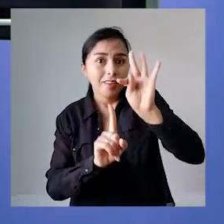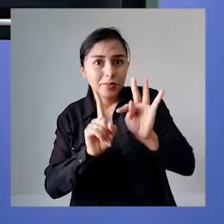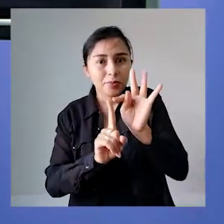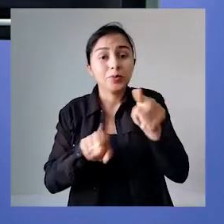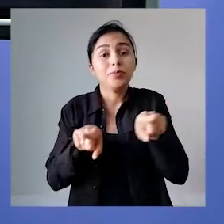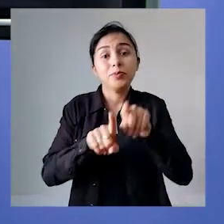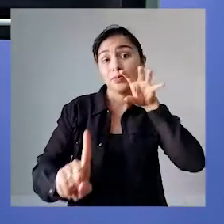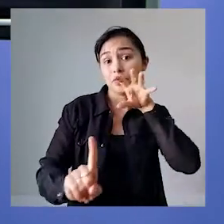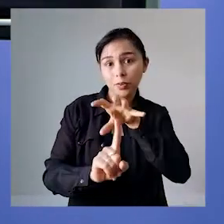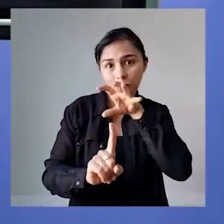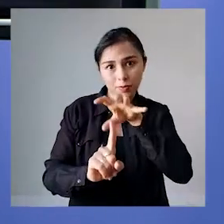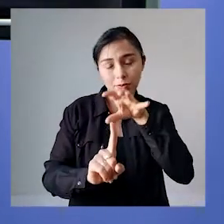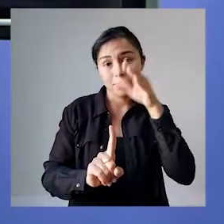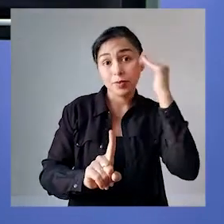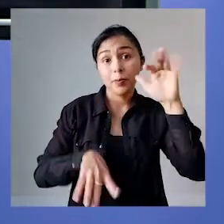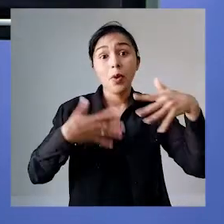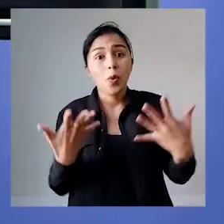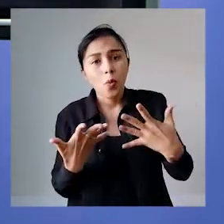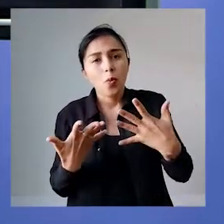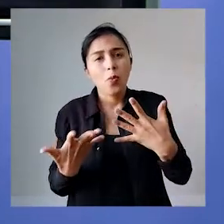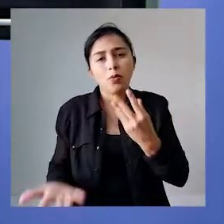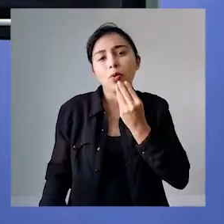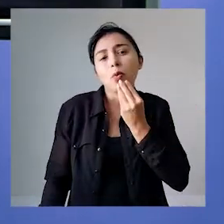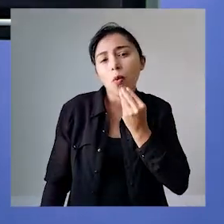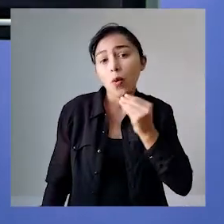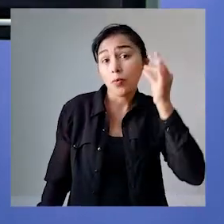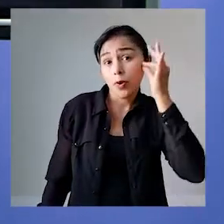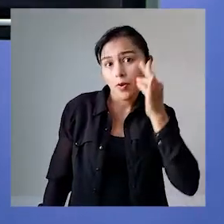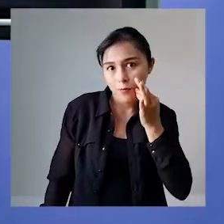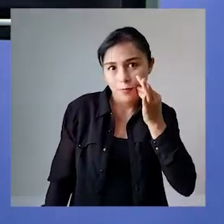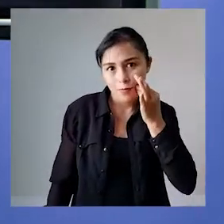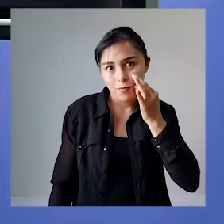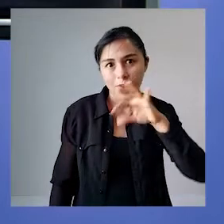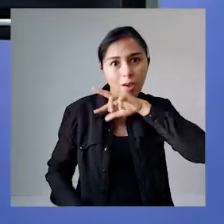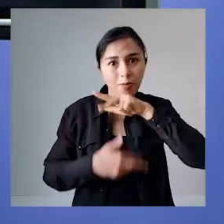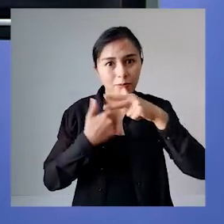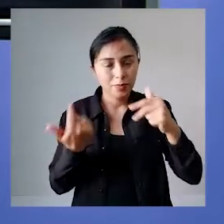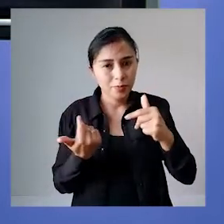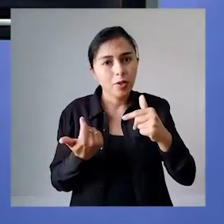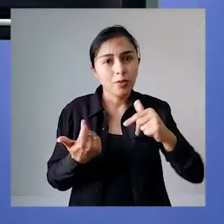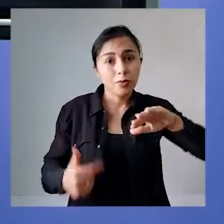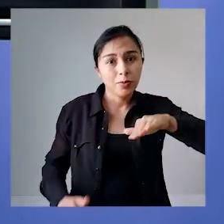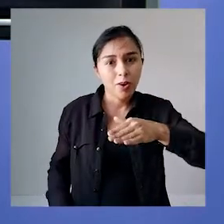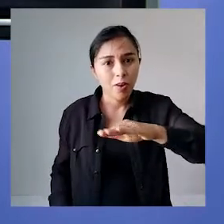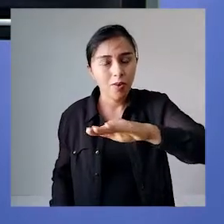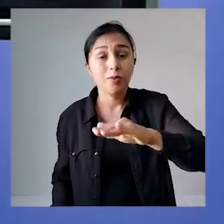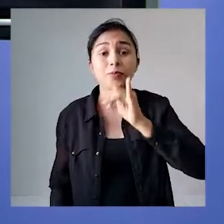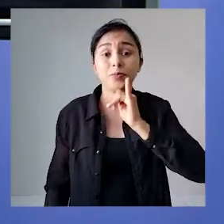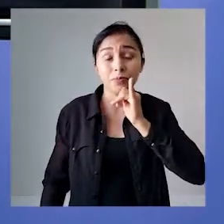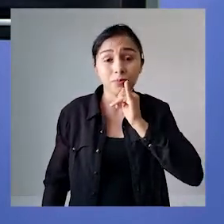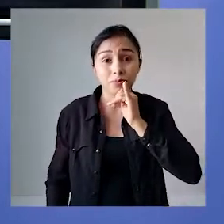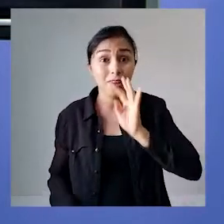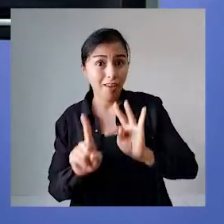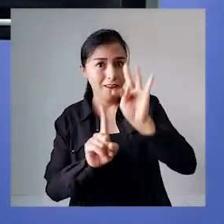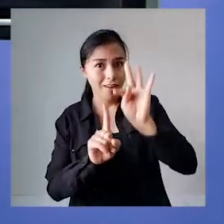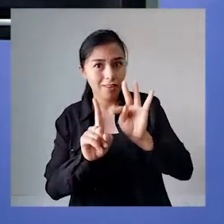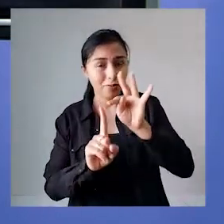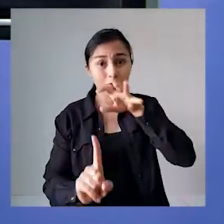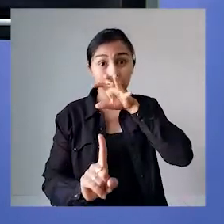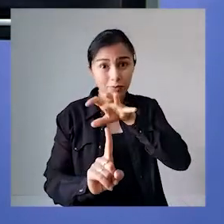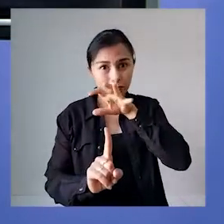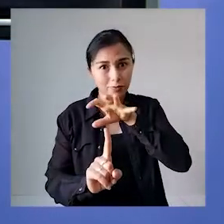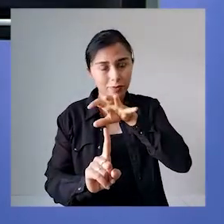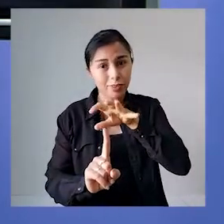definição do sexo dos répteis. Como assim? A temperatura, ela vai atuar na produção de algumas enzimas, que são proteínas